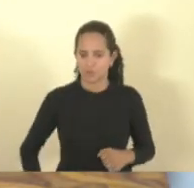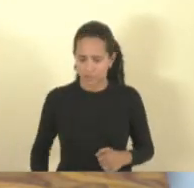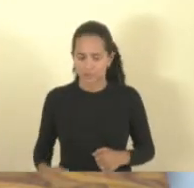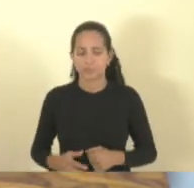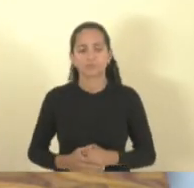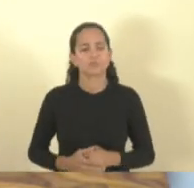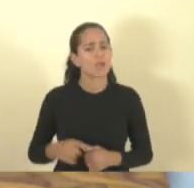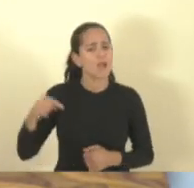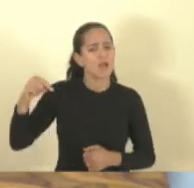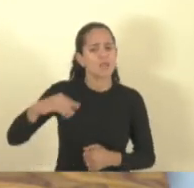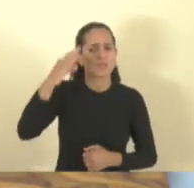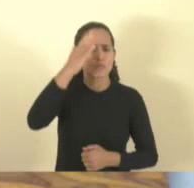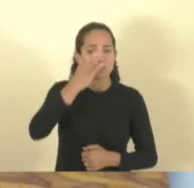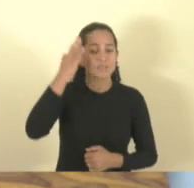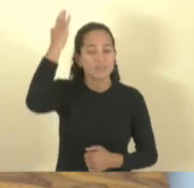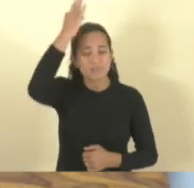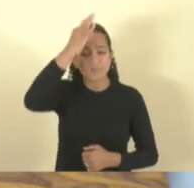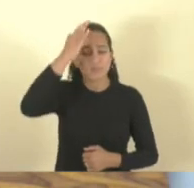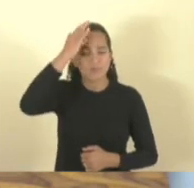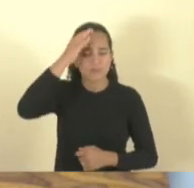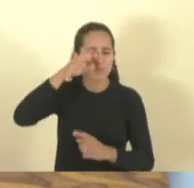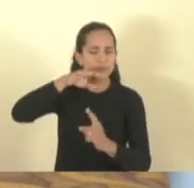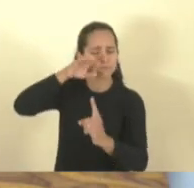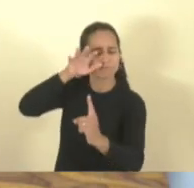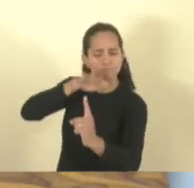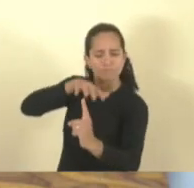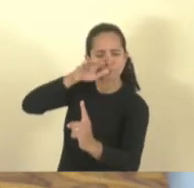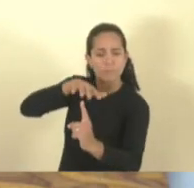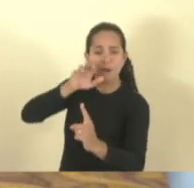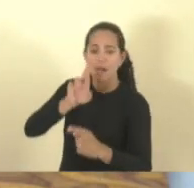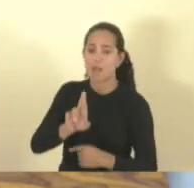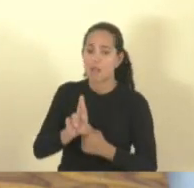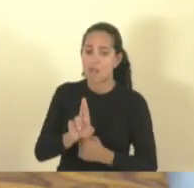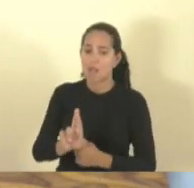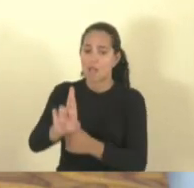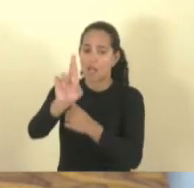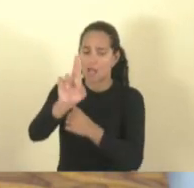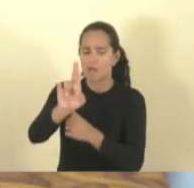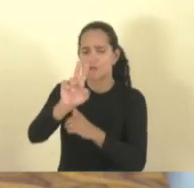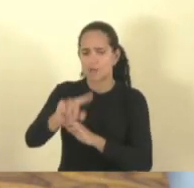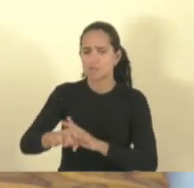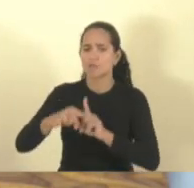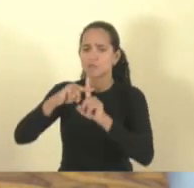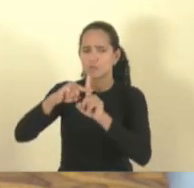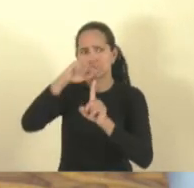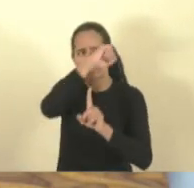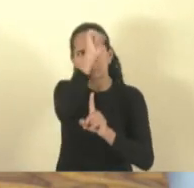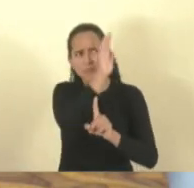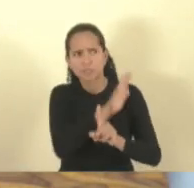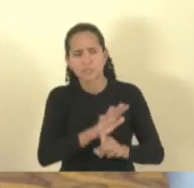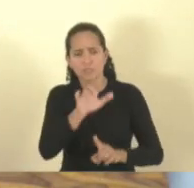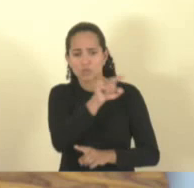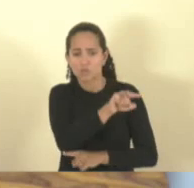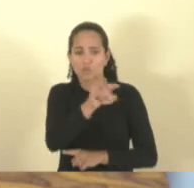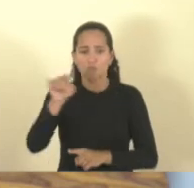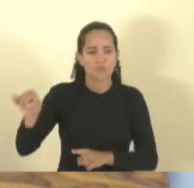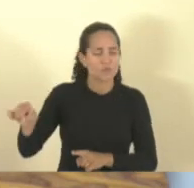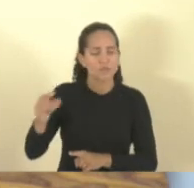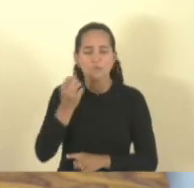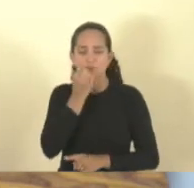referência positiva no Brasil e sabemos que vocês têm grande parcela de contribuição nos